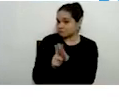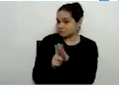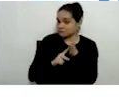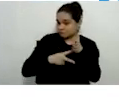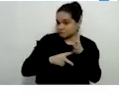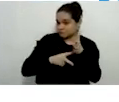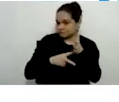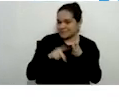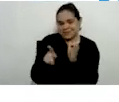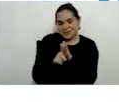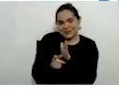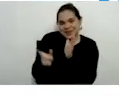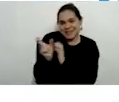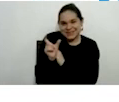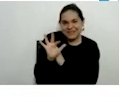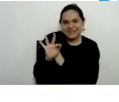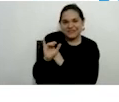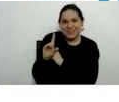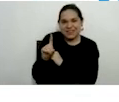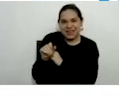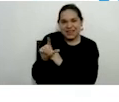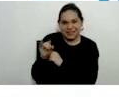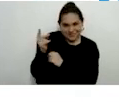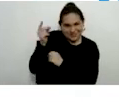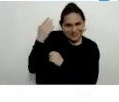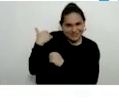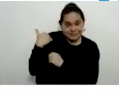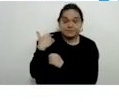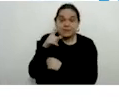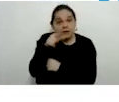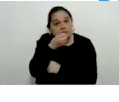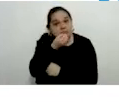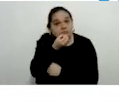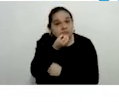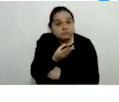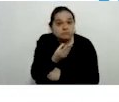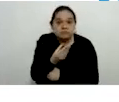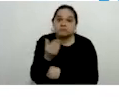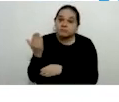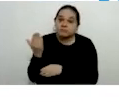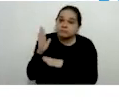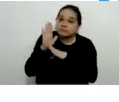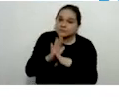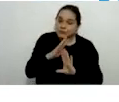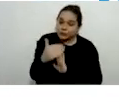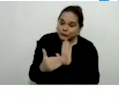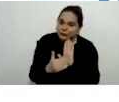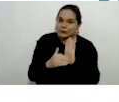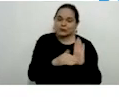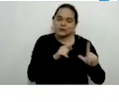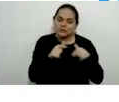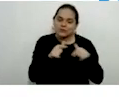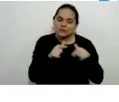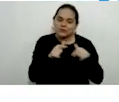fidelidade, e que é um dos nossos maiores benefícios e chamarizes dentro dos serviços que a gente